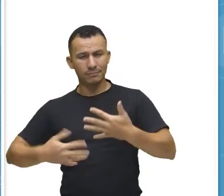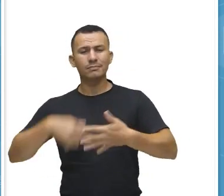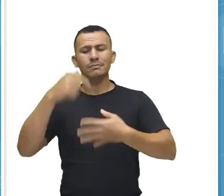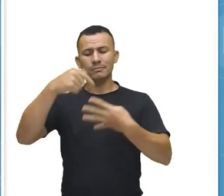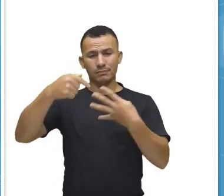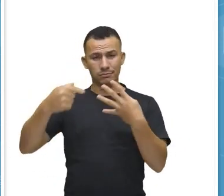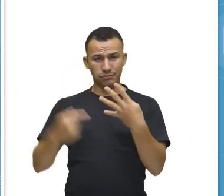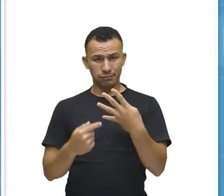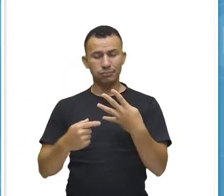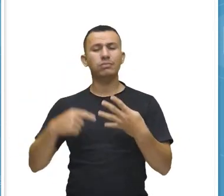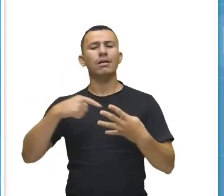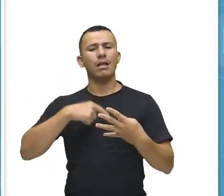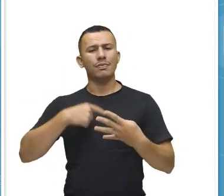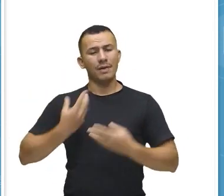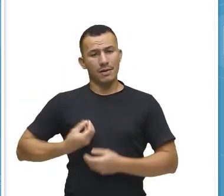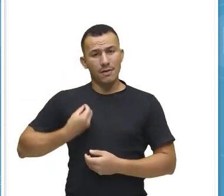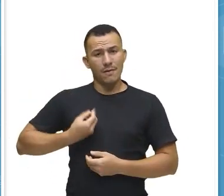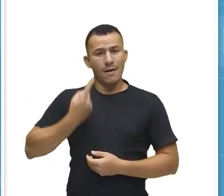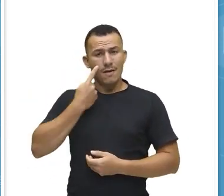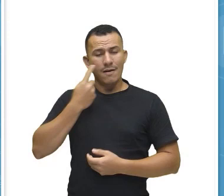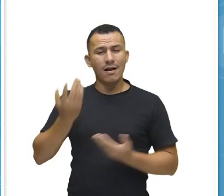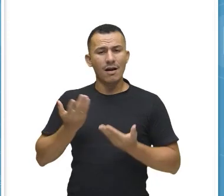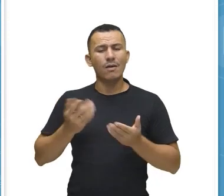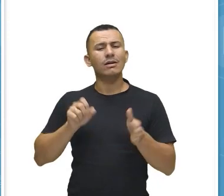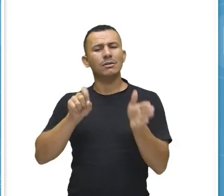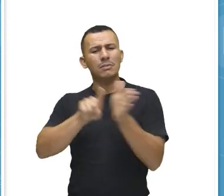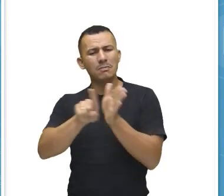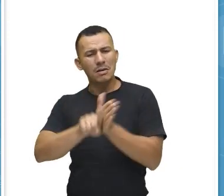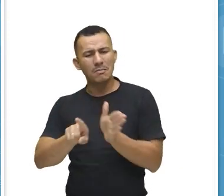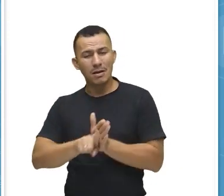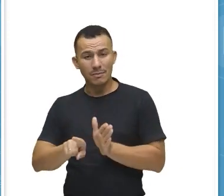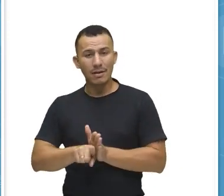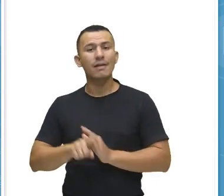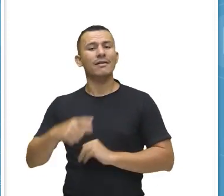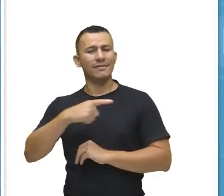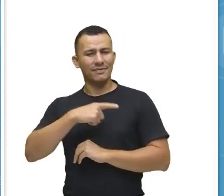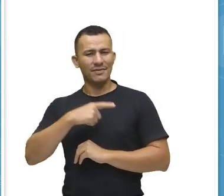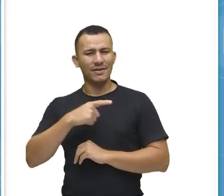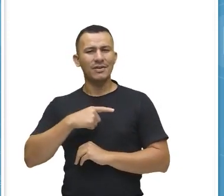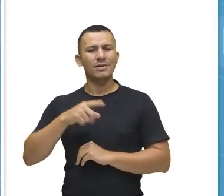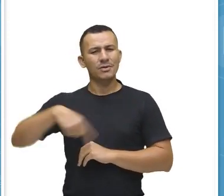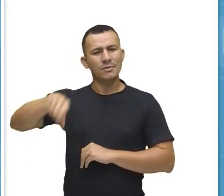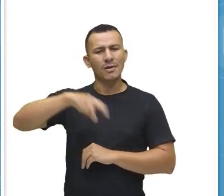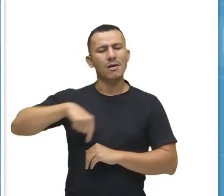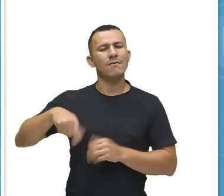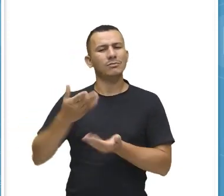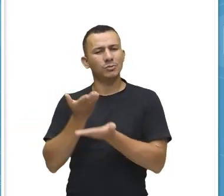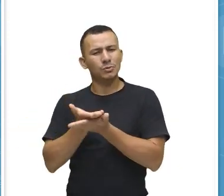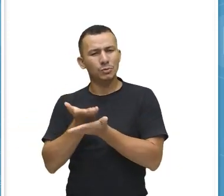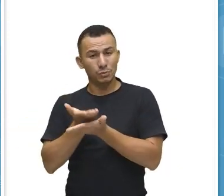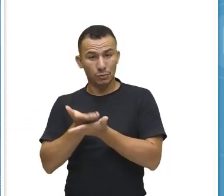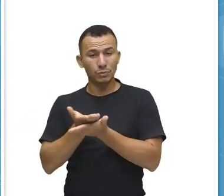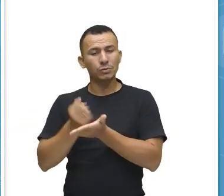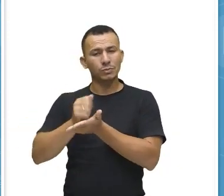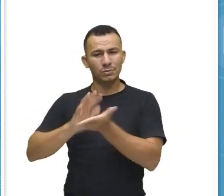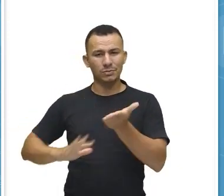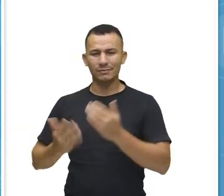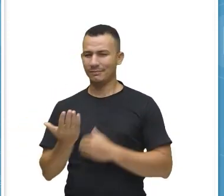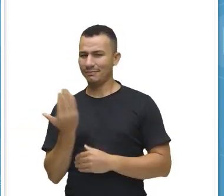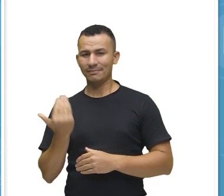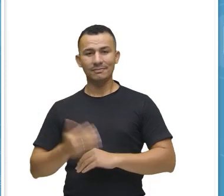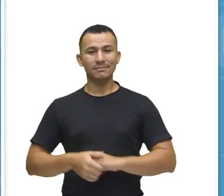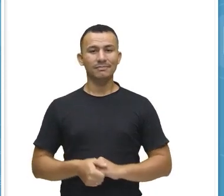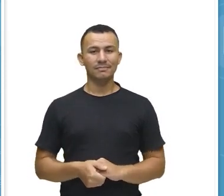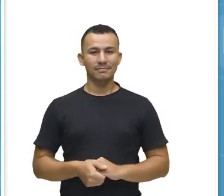elas estarão ali presentes, ali nas questões que nós vamos desenvolver com vocês, tá bom? Então, vamos